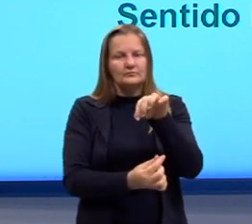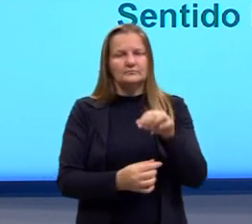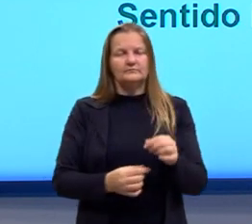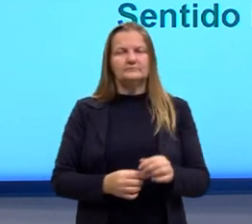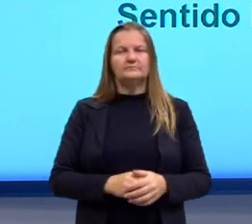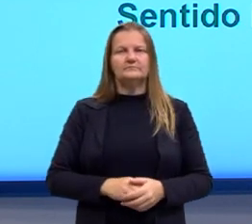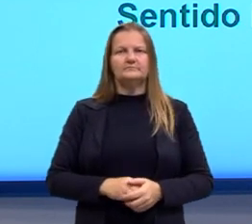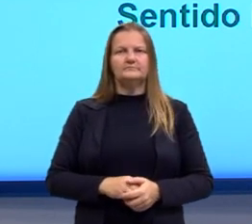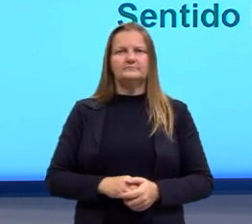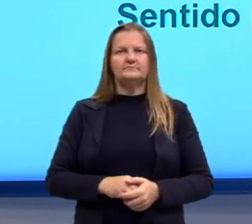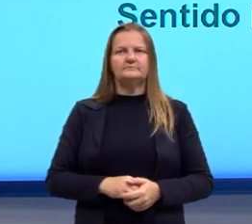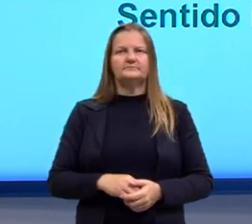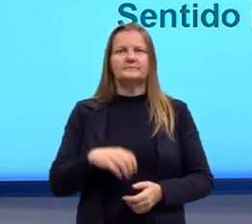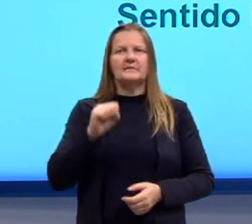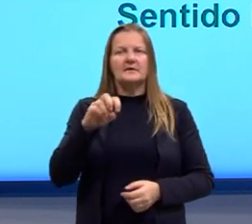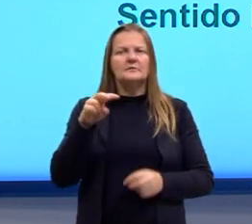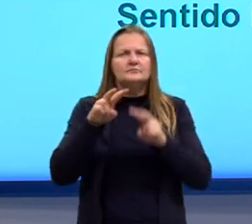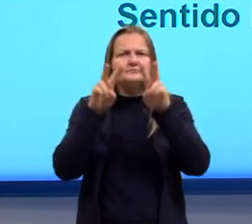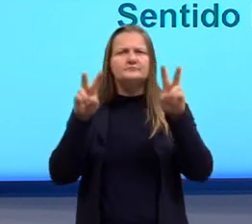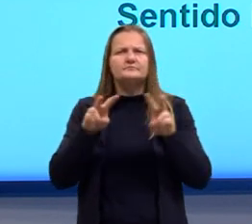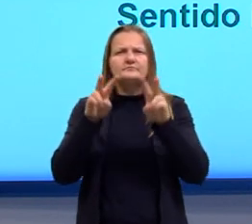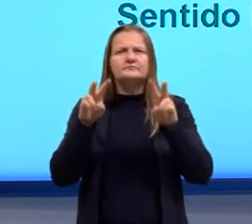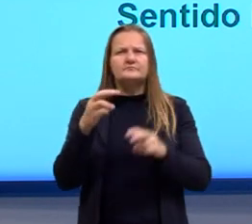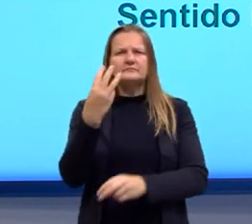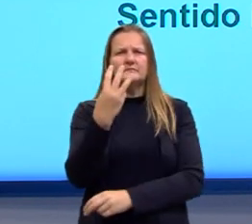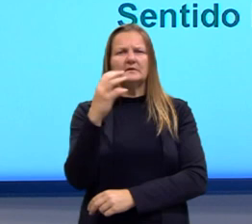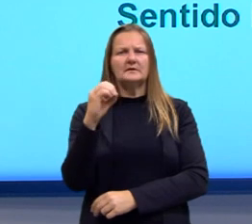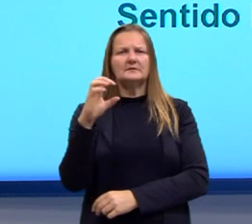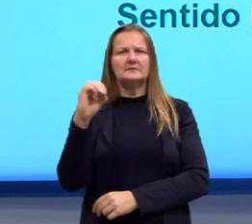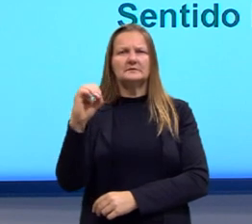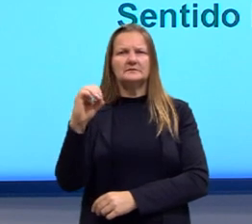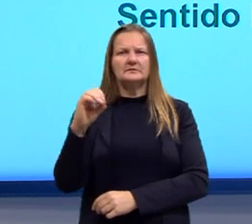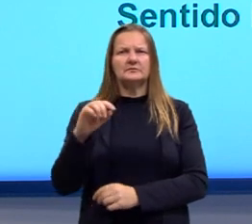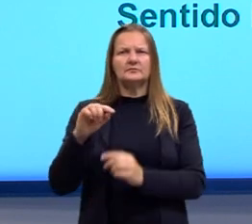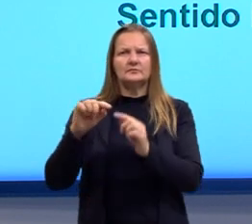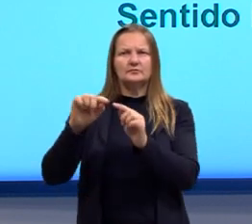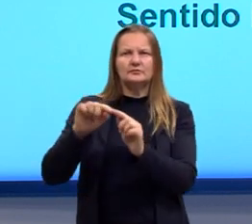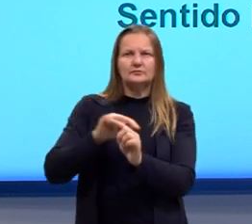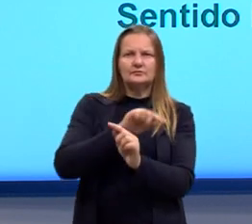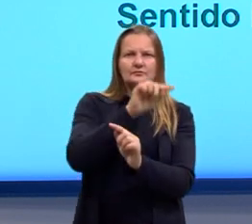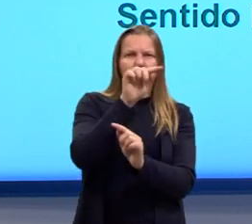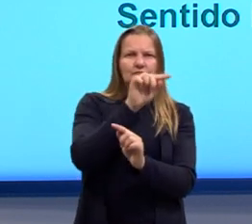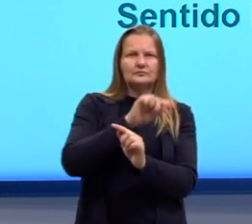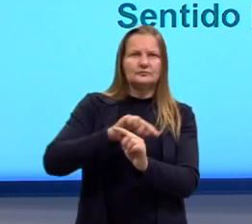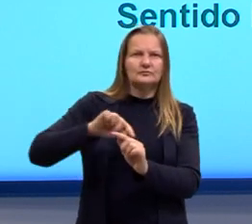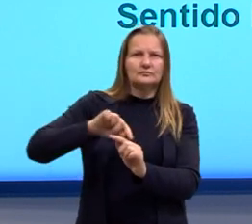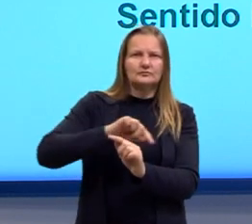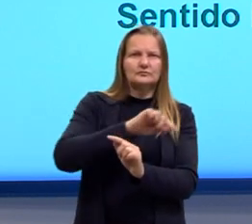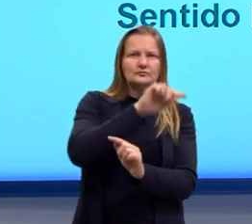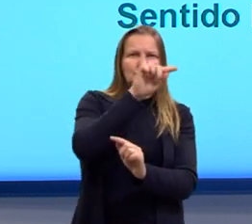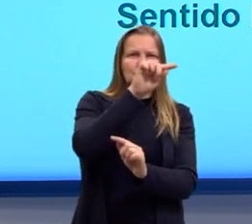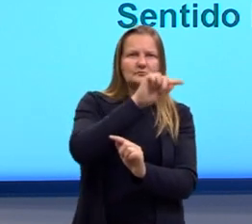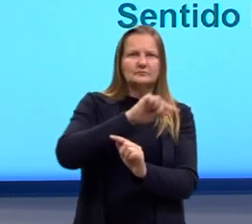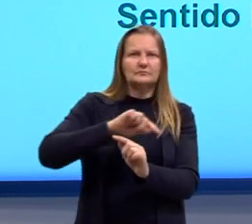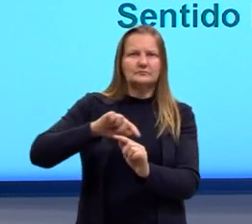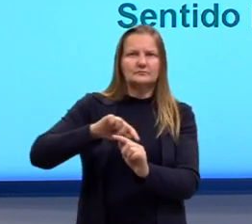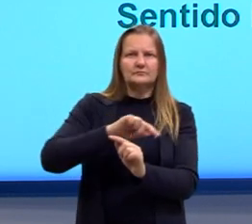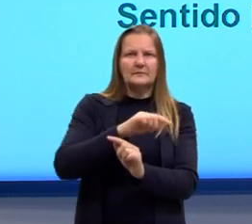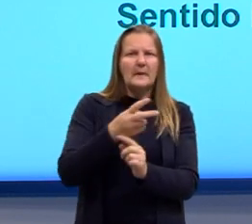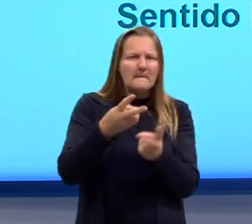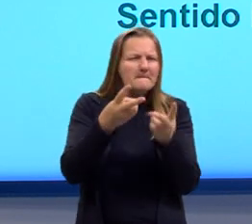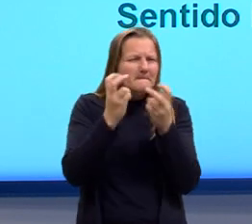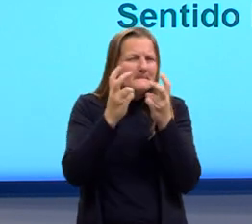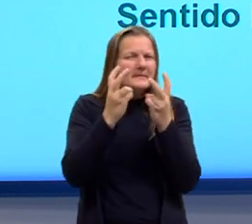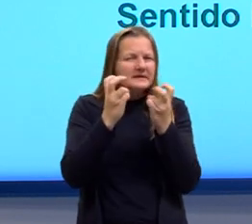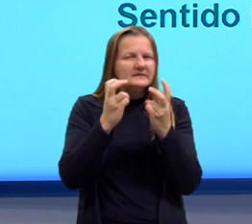e claro se nós visualizarmos aqui na figura localizarmos os 300 graus nós